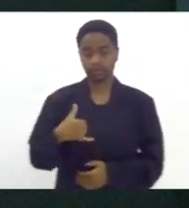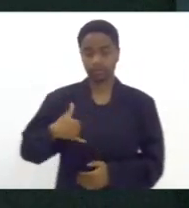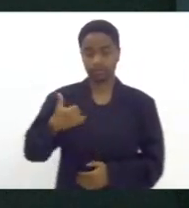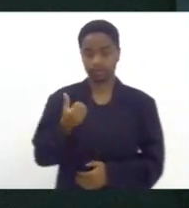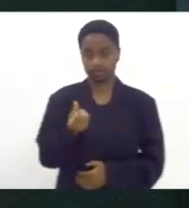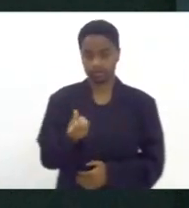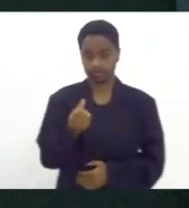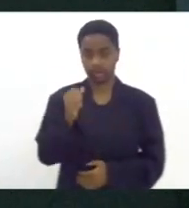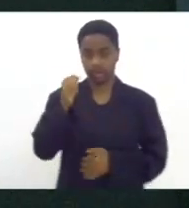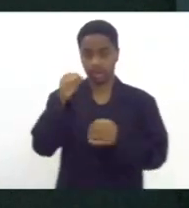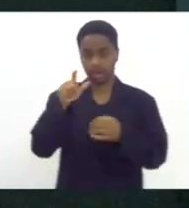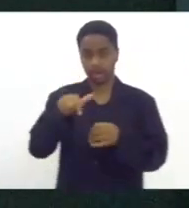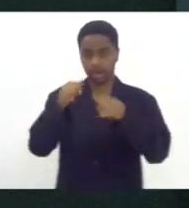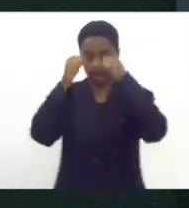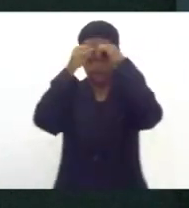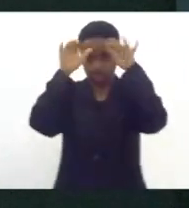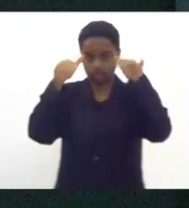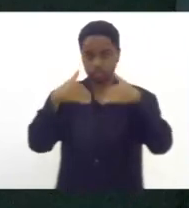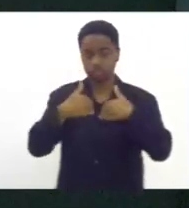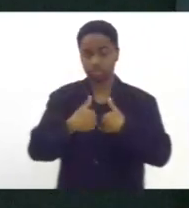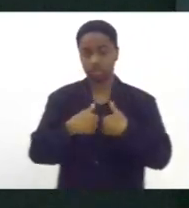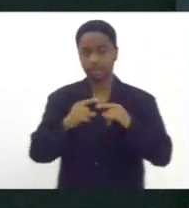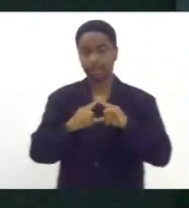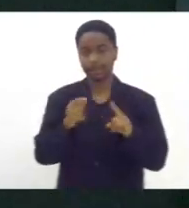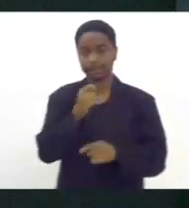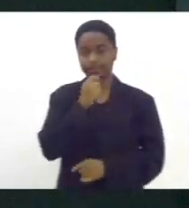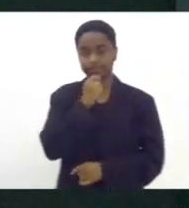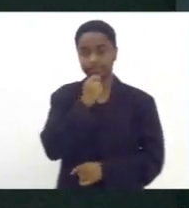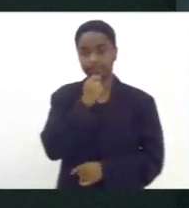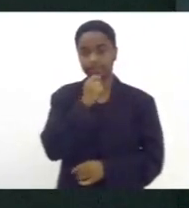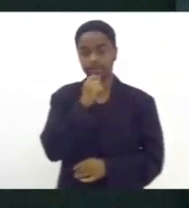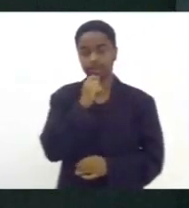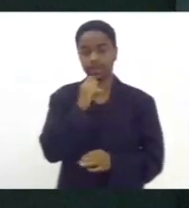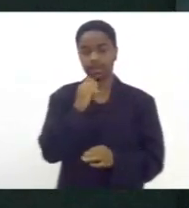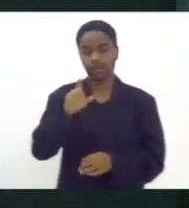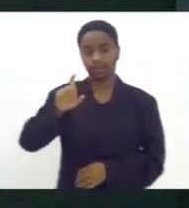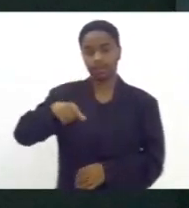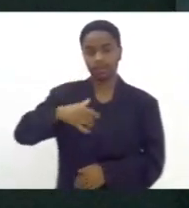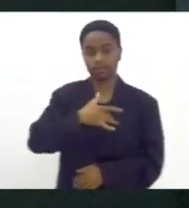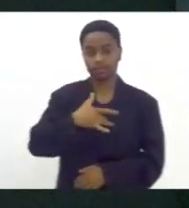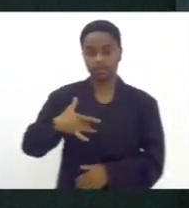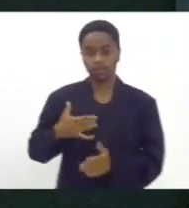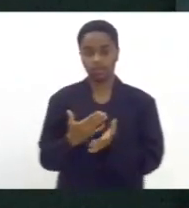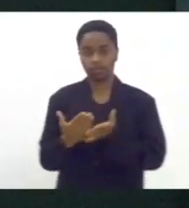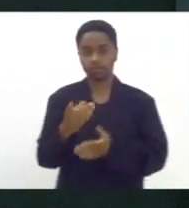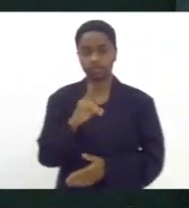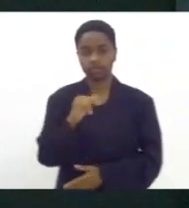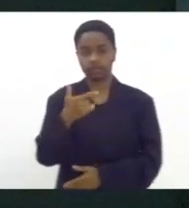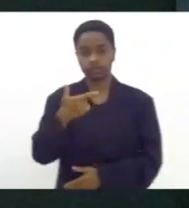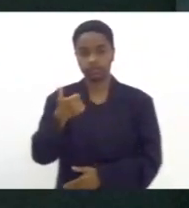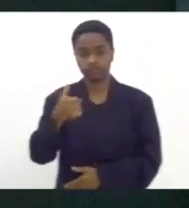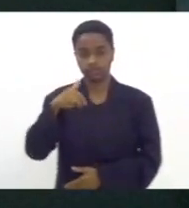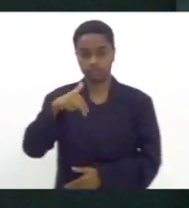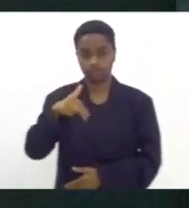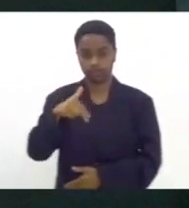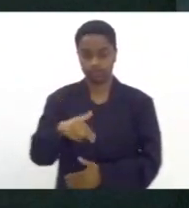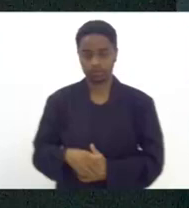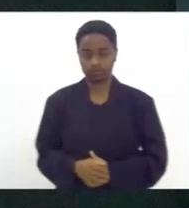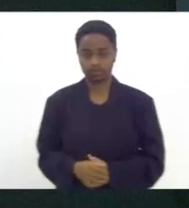anos autista está sem os o plano de saúde dele desde o dia 21 de